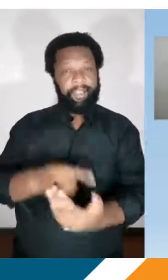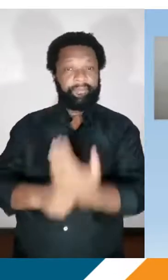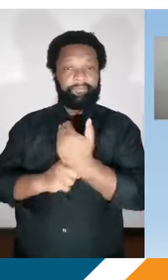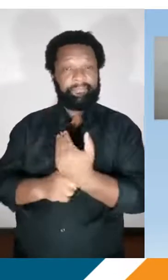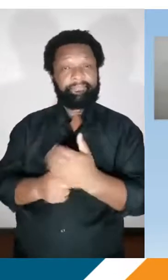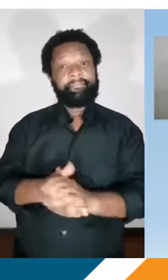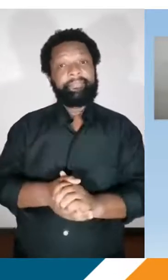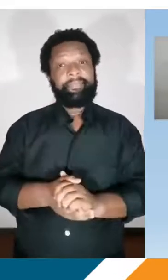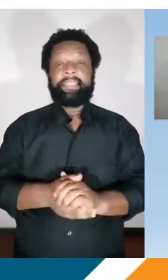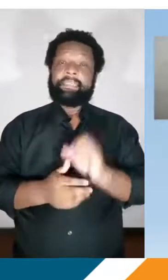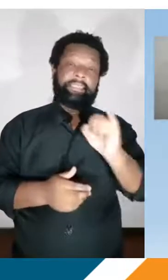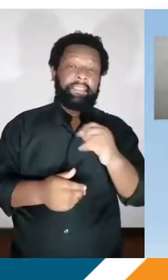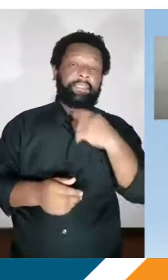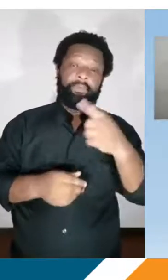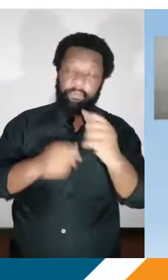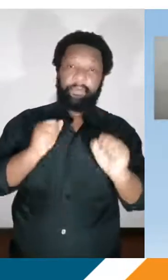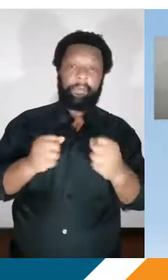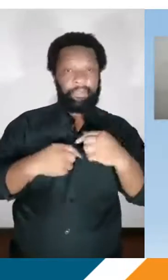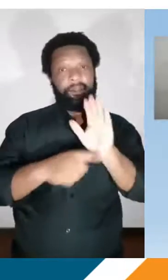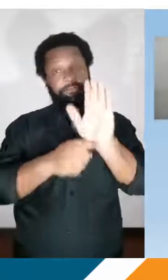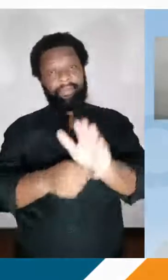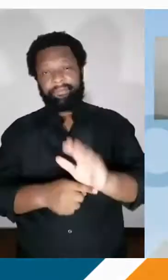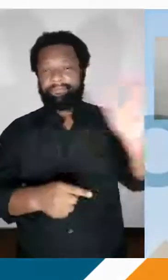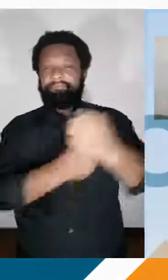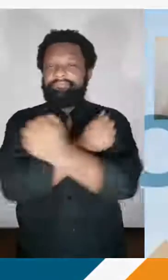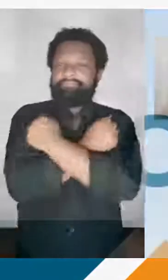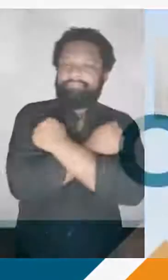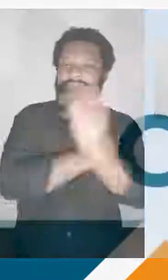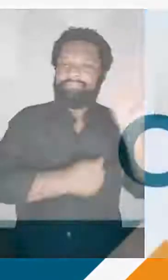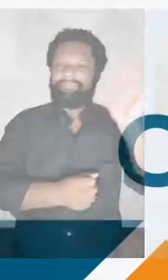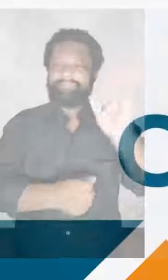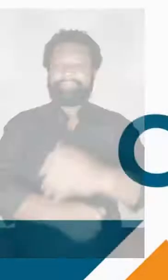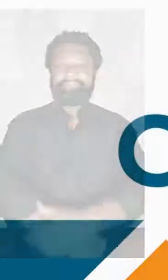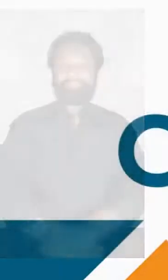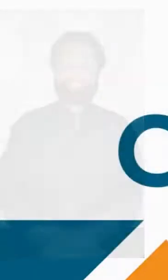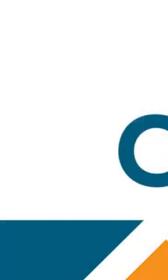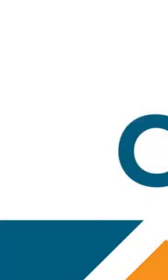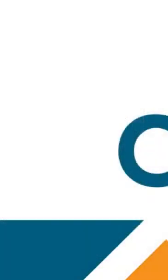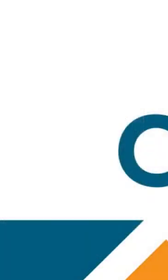tá? E qualquer coisa, estamos aí para ajudar, tá bom, gente? Um grande abraço, tchau, tchau.